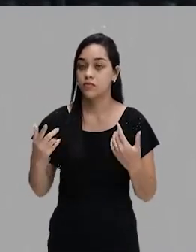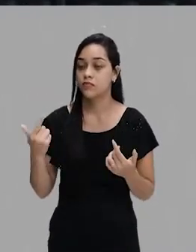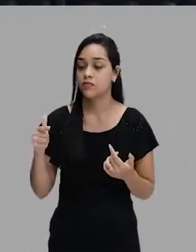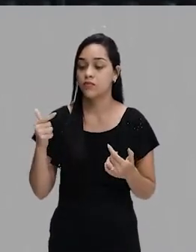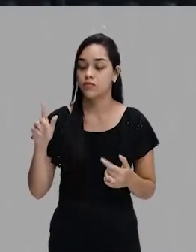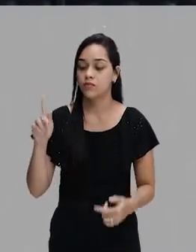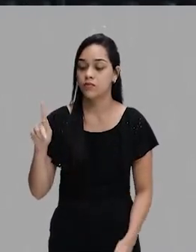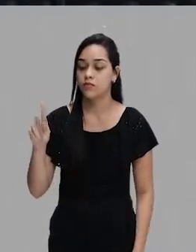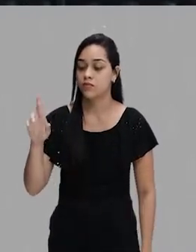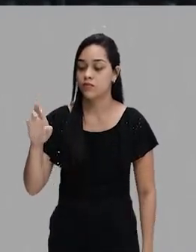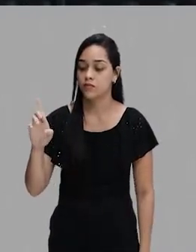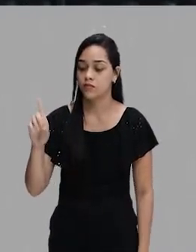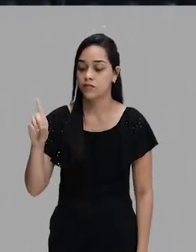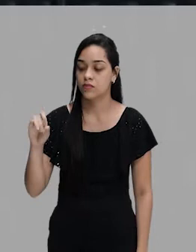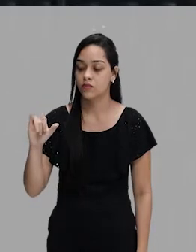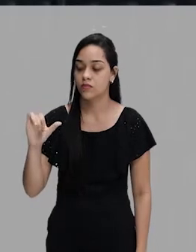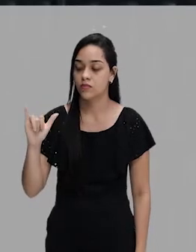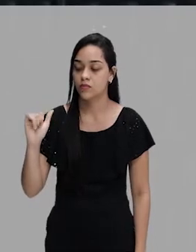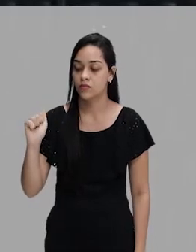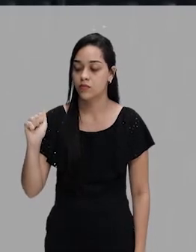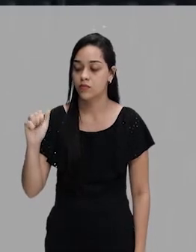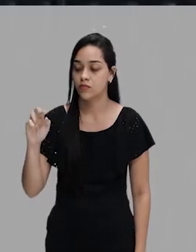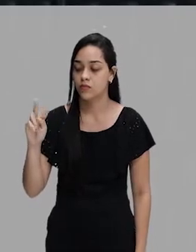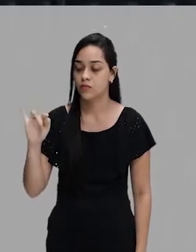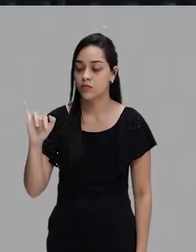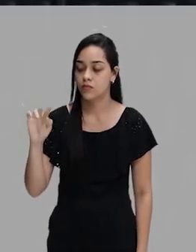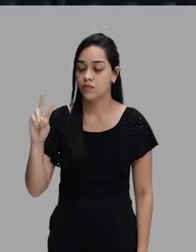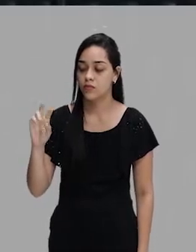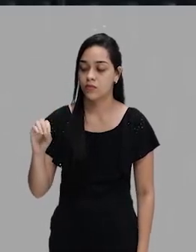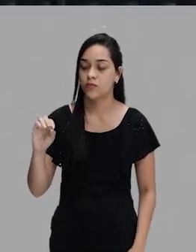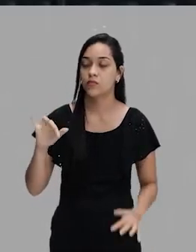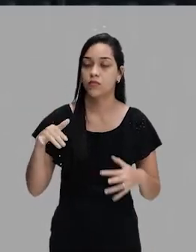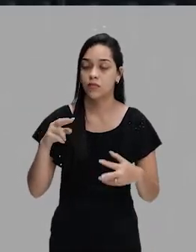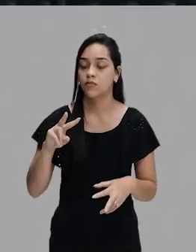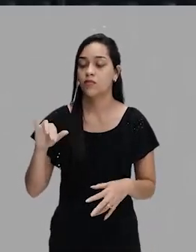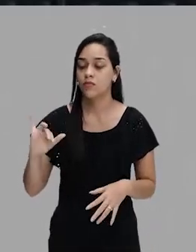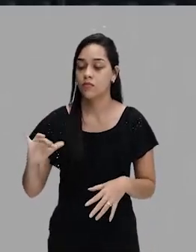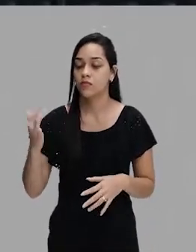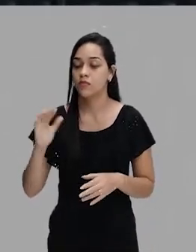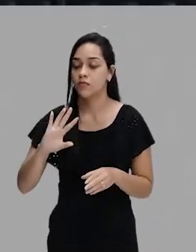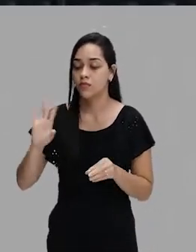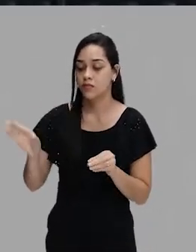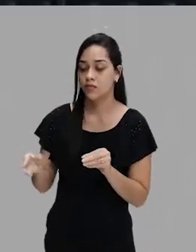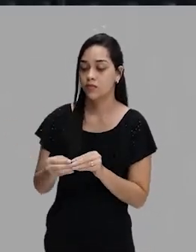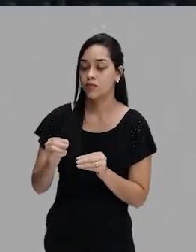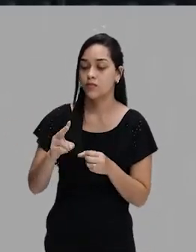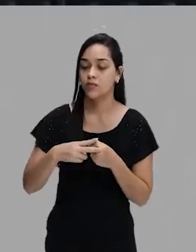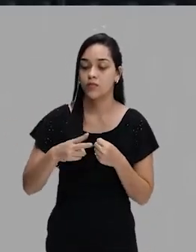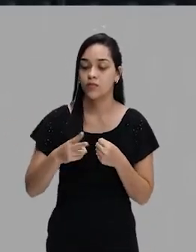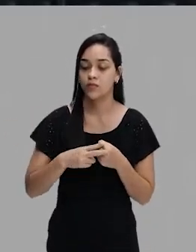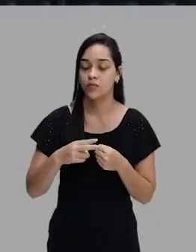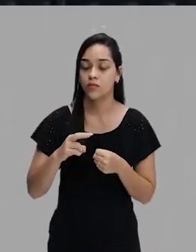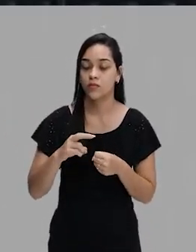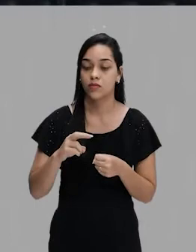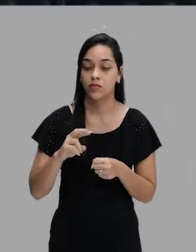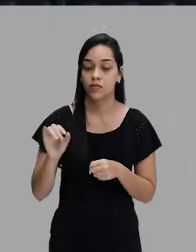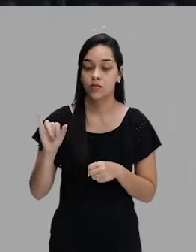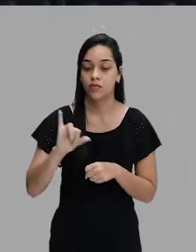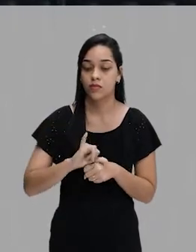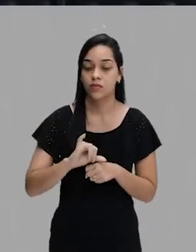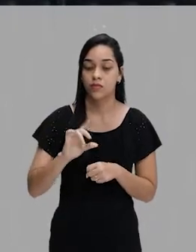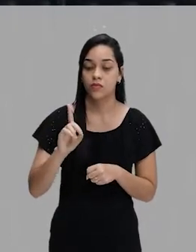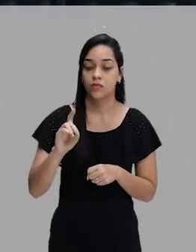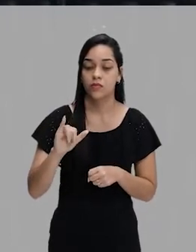tiver predicativo, aí a oração subordinada vai ter função de predicativo. Isso vai acontecer com complementos verbais, objeto direto, objeto